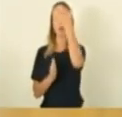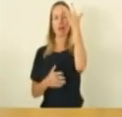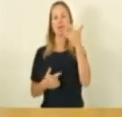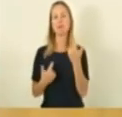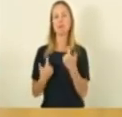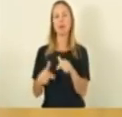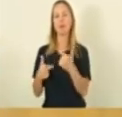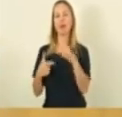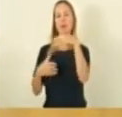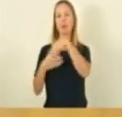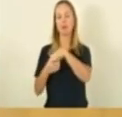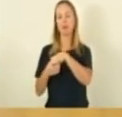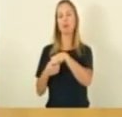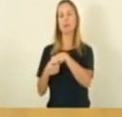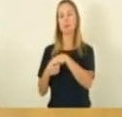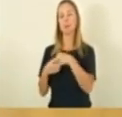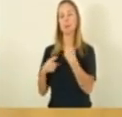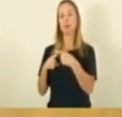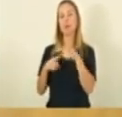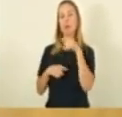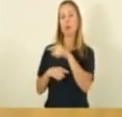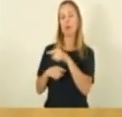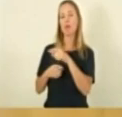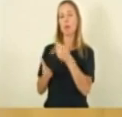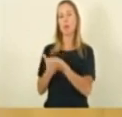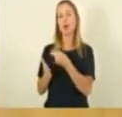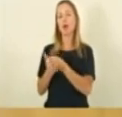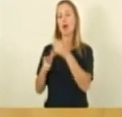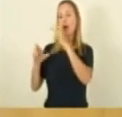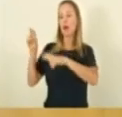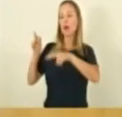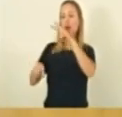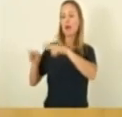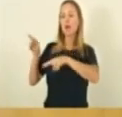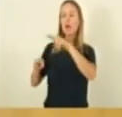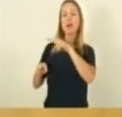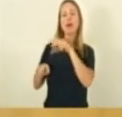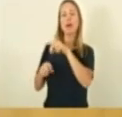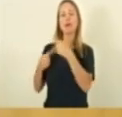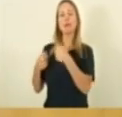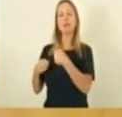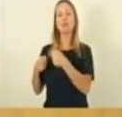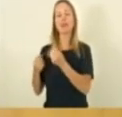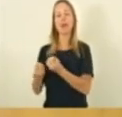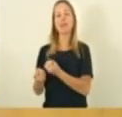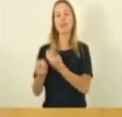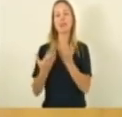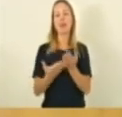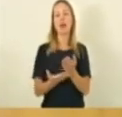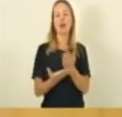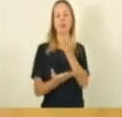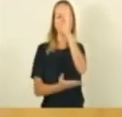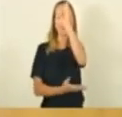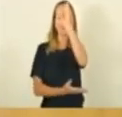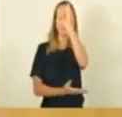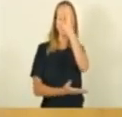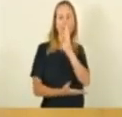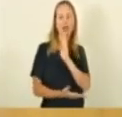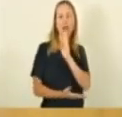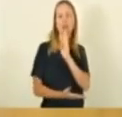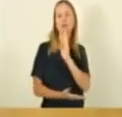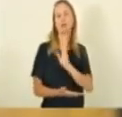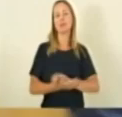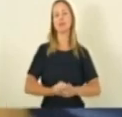função de observar, mas ele é penalizado e tem que entregar um produto de forma gratuita para